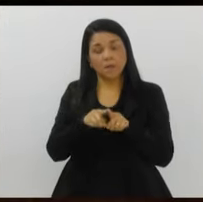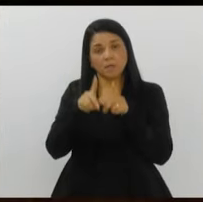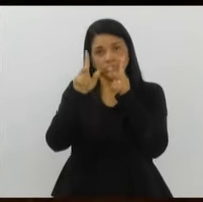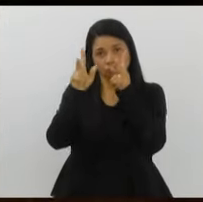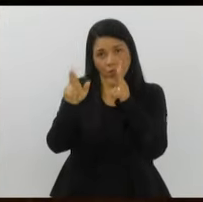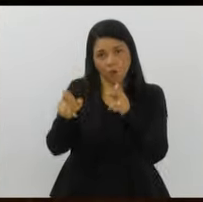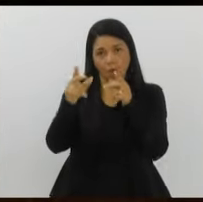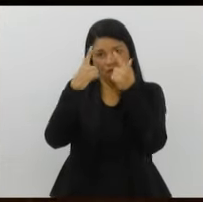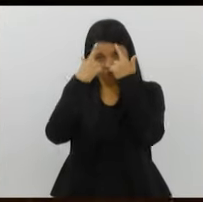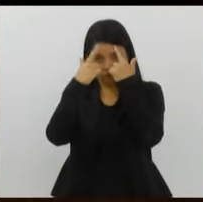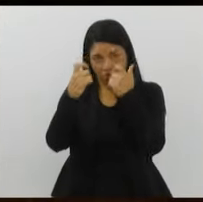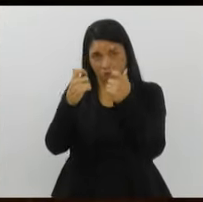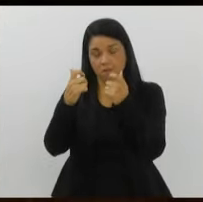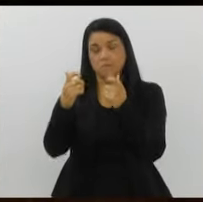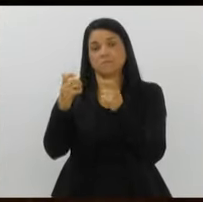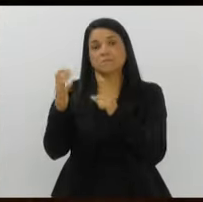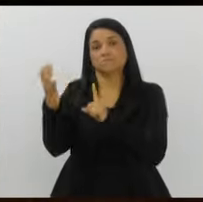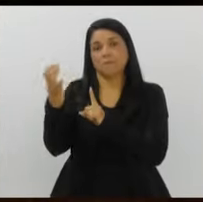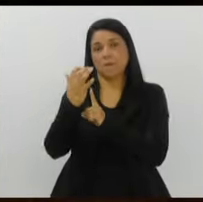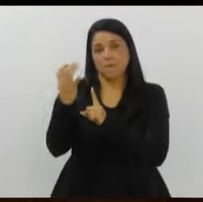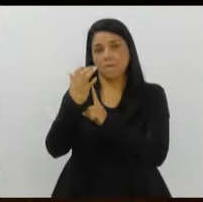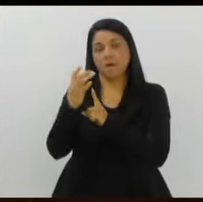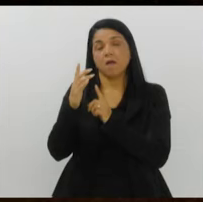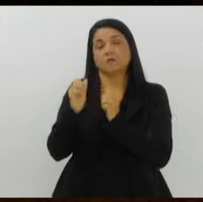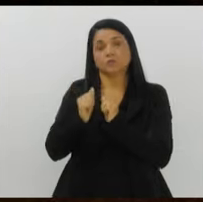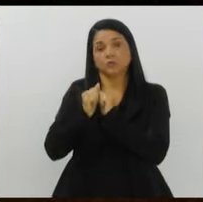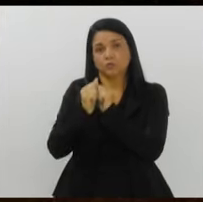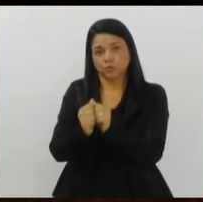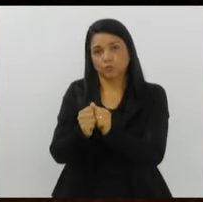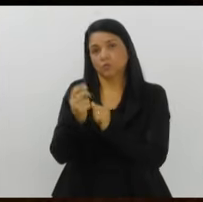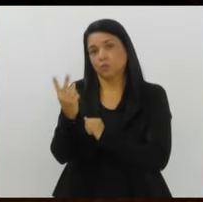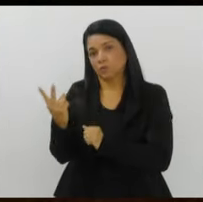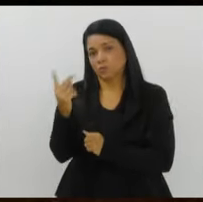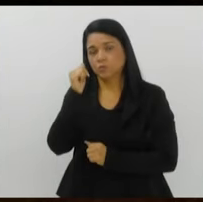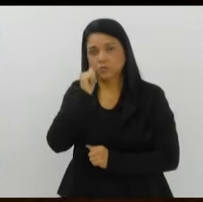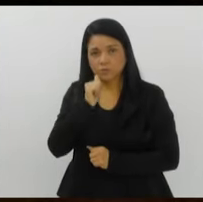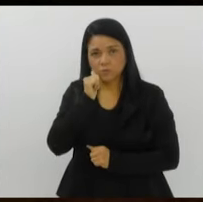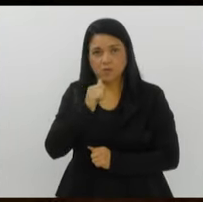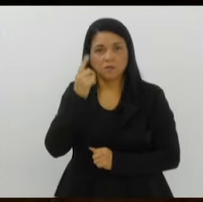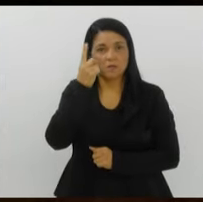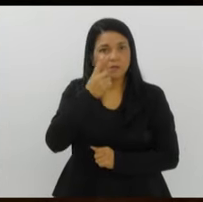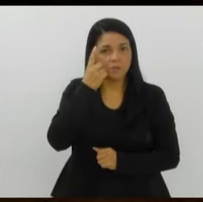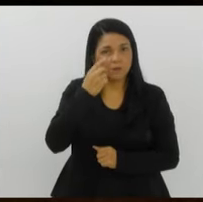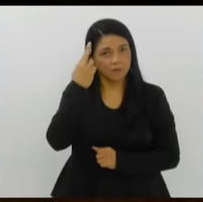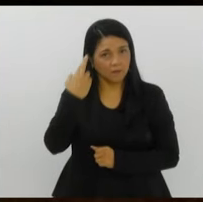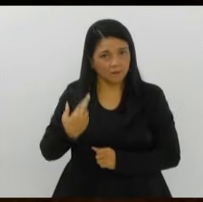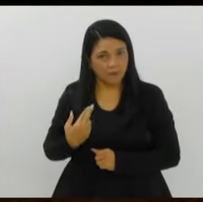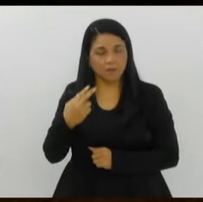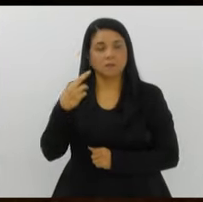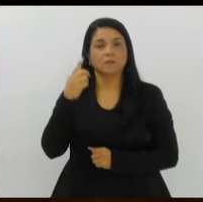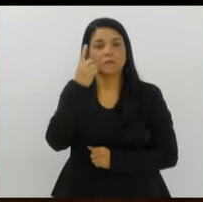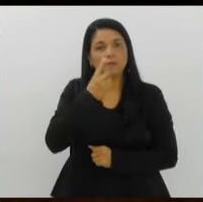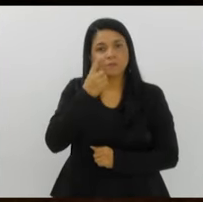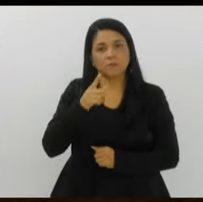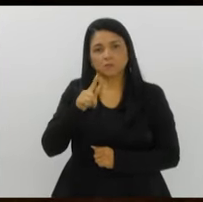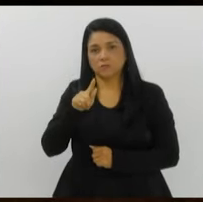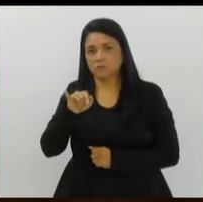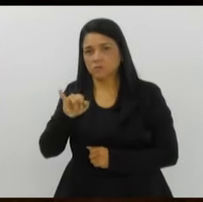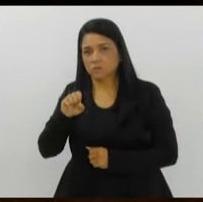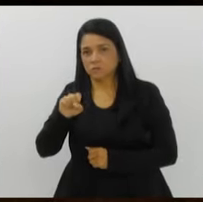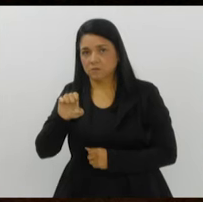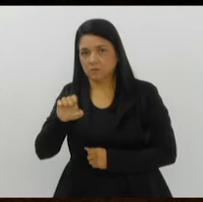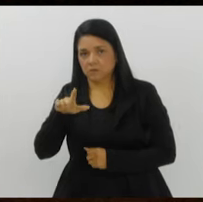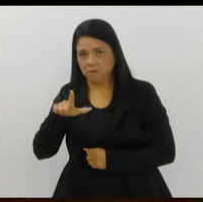duas jovens e combativas mulheres que são as deputadas Renata e a deputada Gisele. Então, estamos